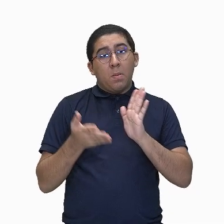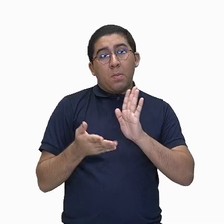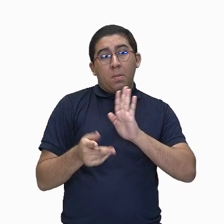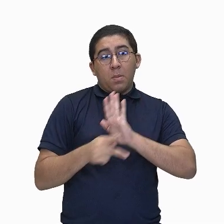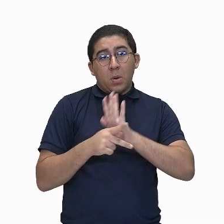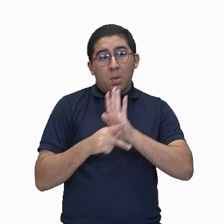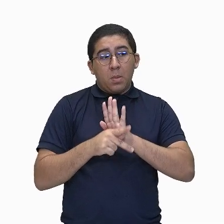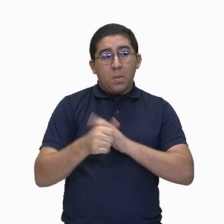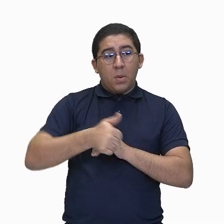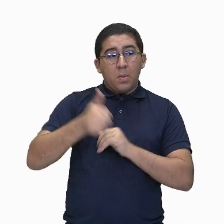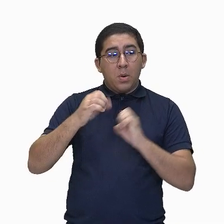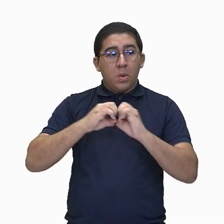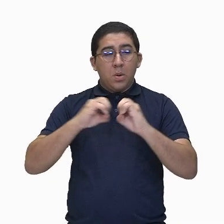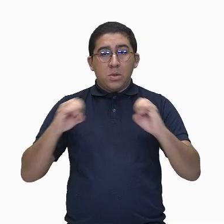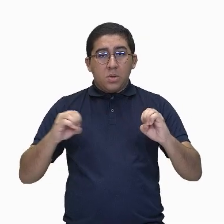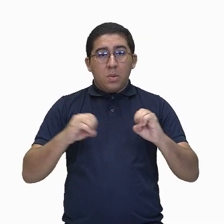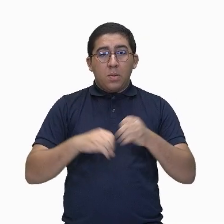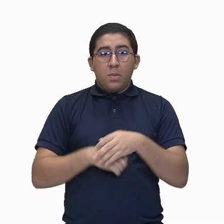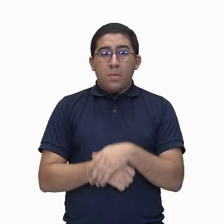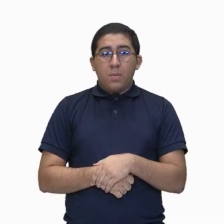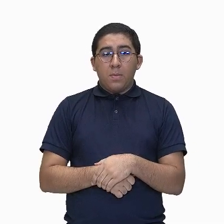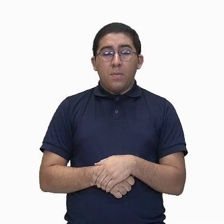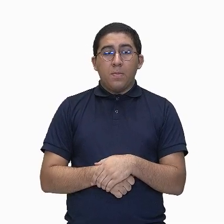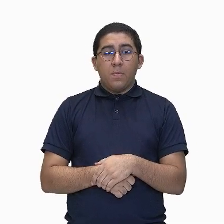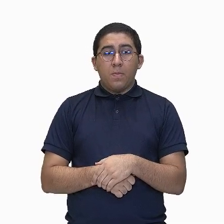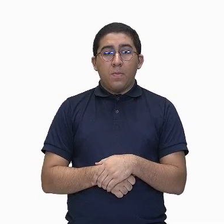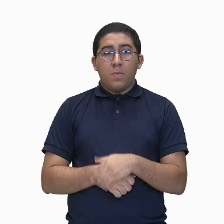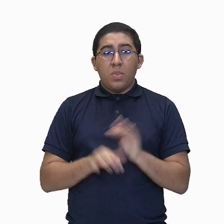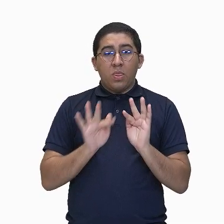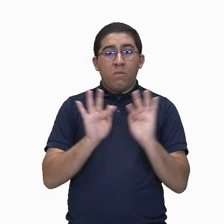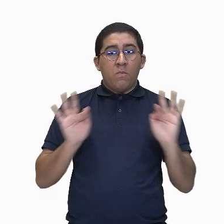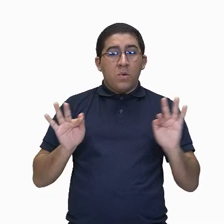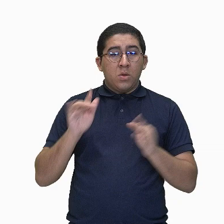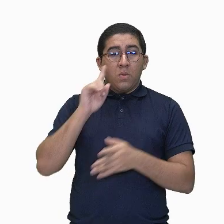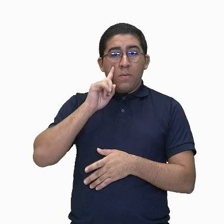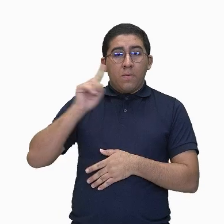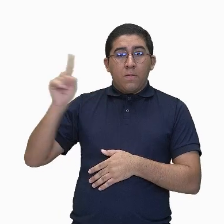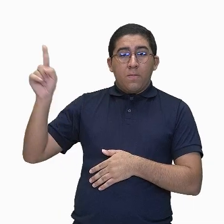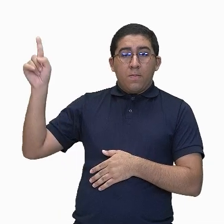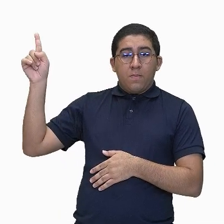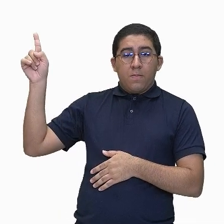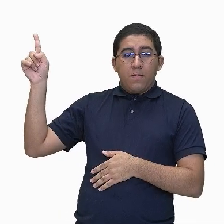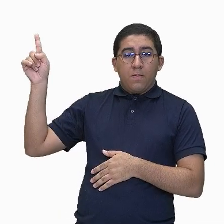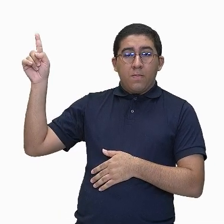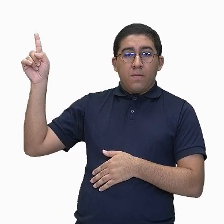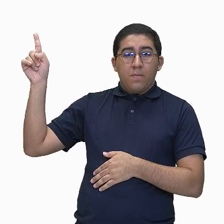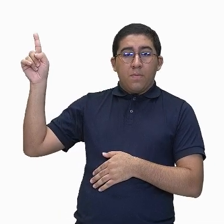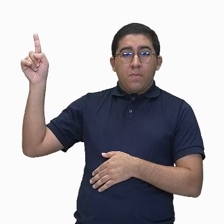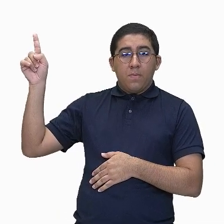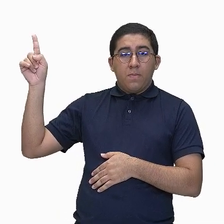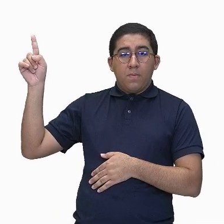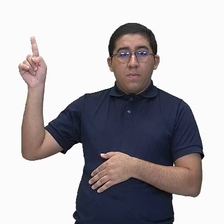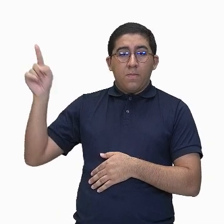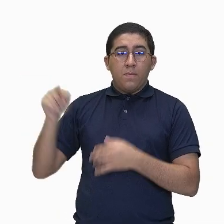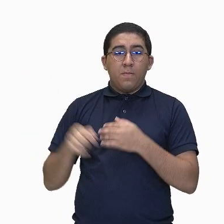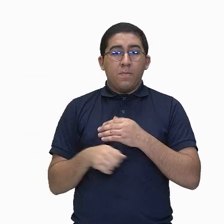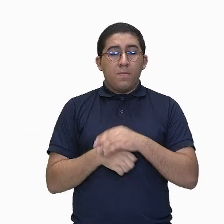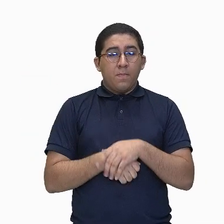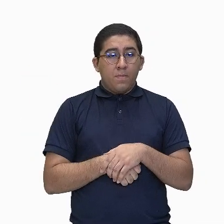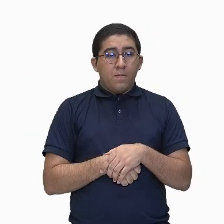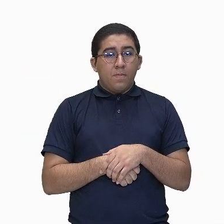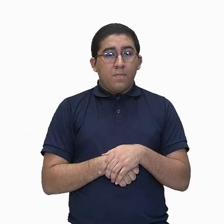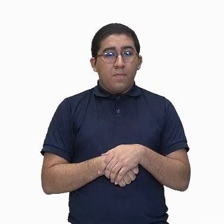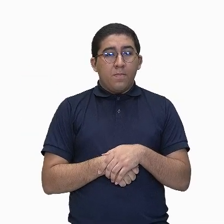oração. Preciso refazer a aula, pois está muito extensa. Então, eu tenho uma